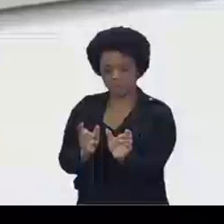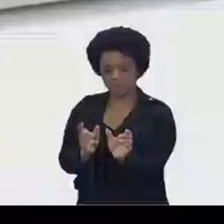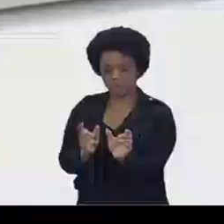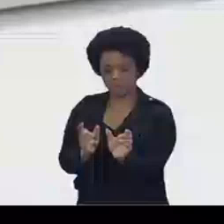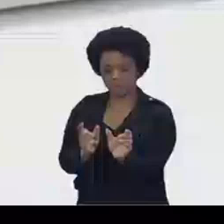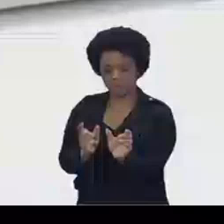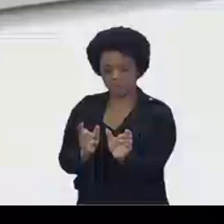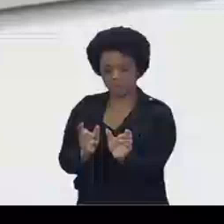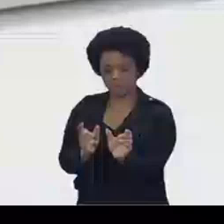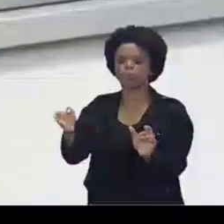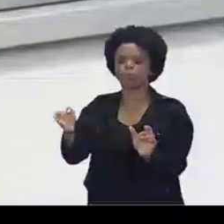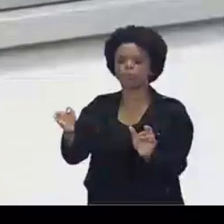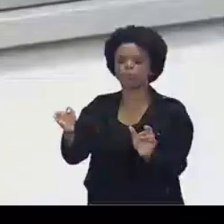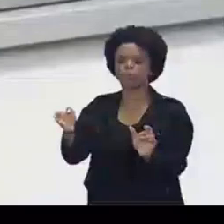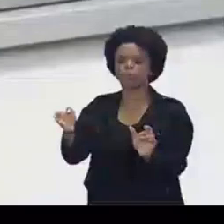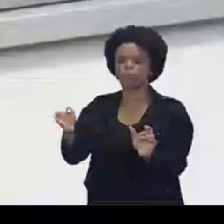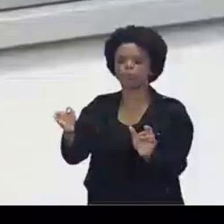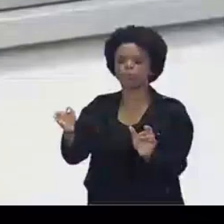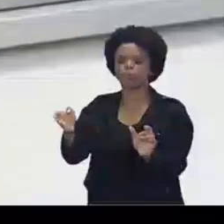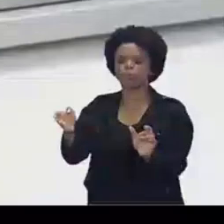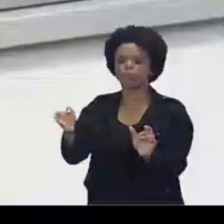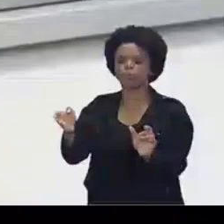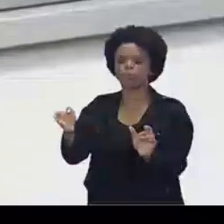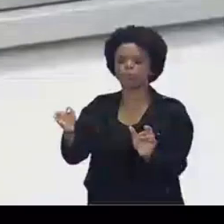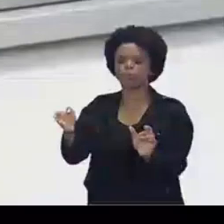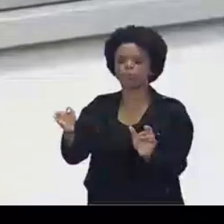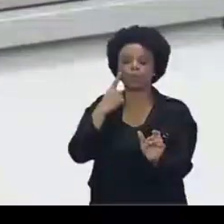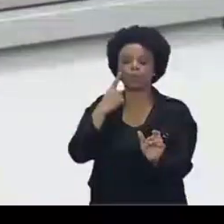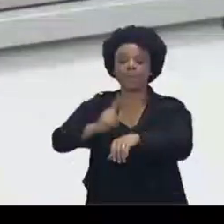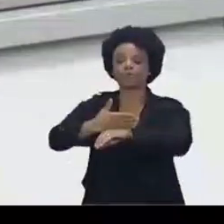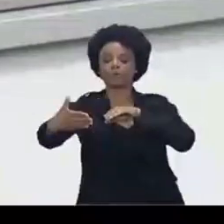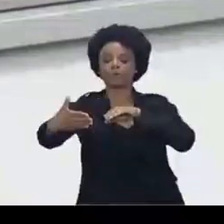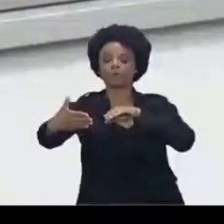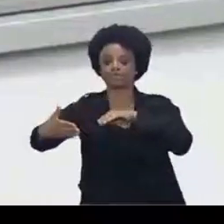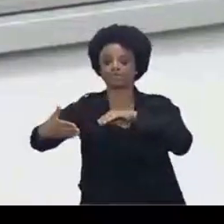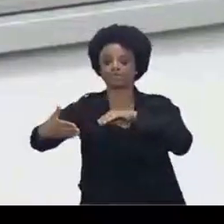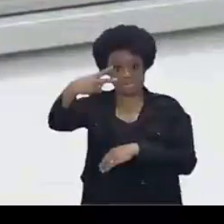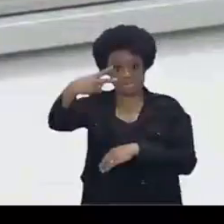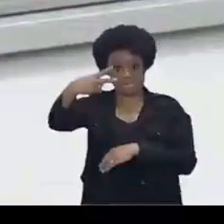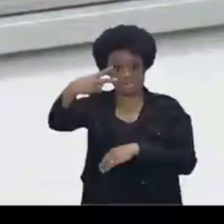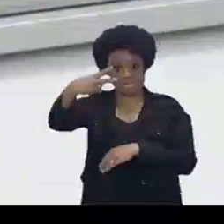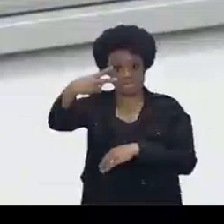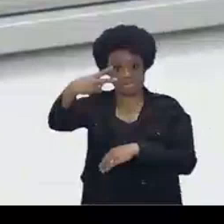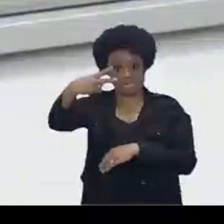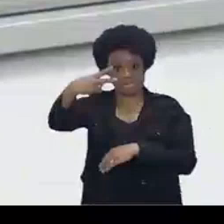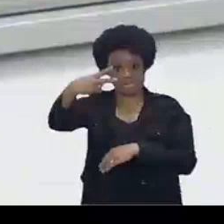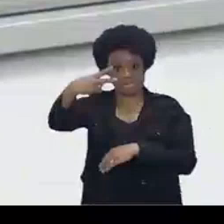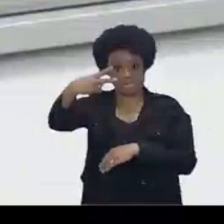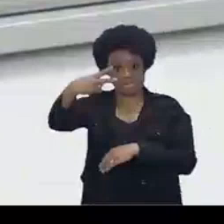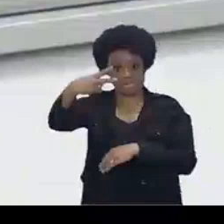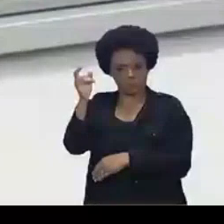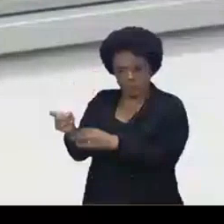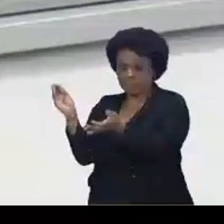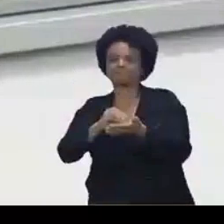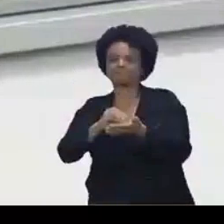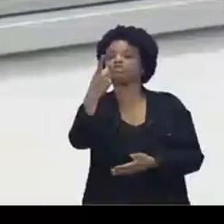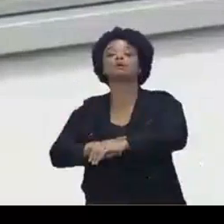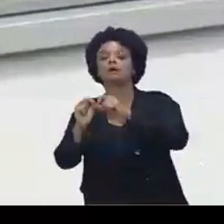pessoa anota o tempo inicial. Uma segunda pessoa vai anotar o S1.